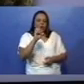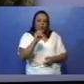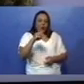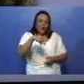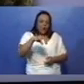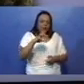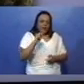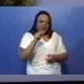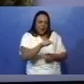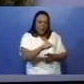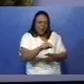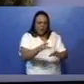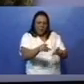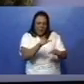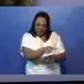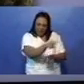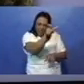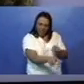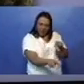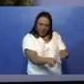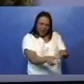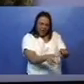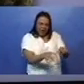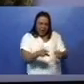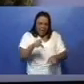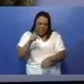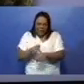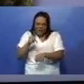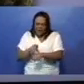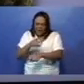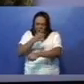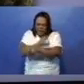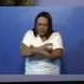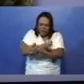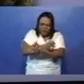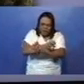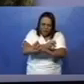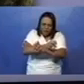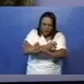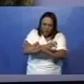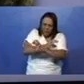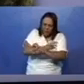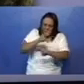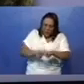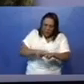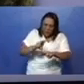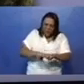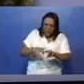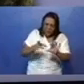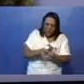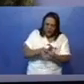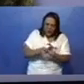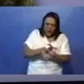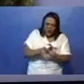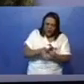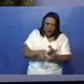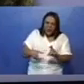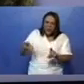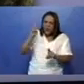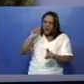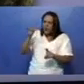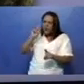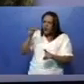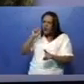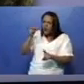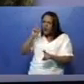numa pedra, certo? E todos os dias uma águia ia e comia o seu fígado. E